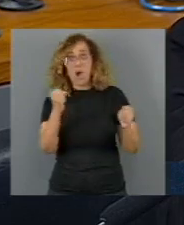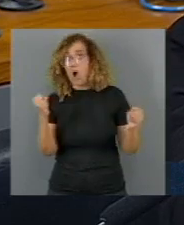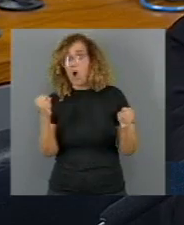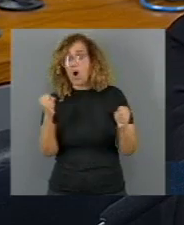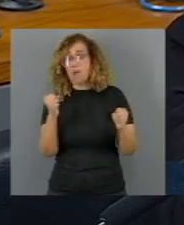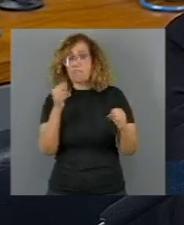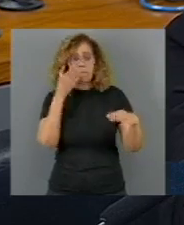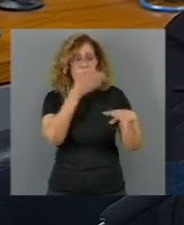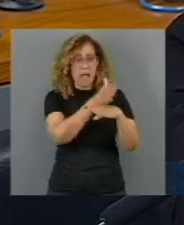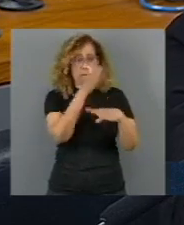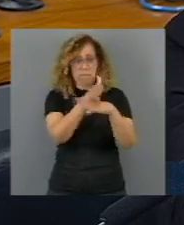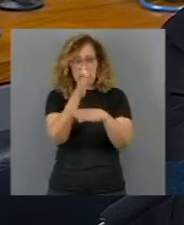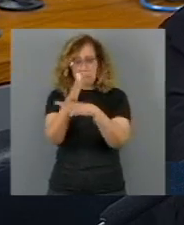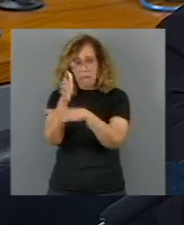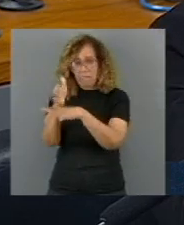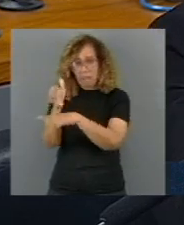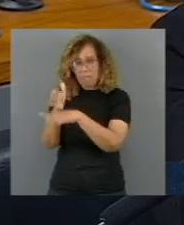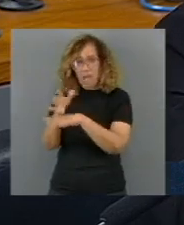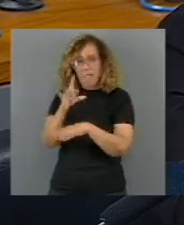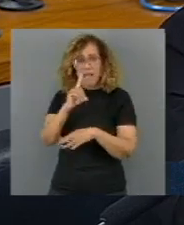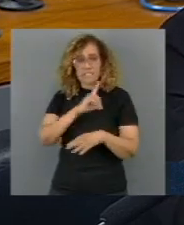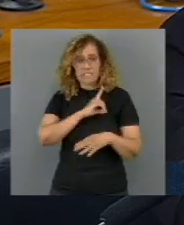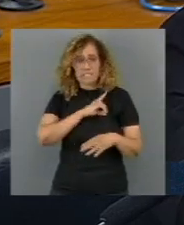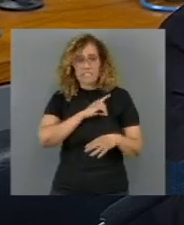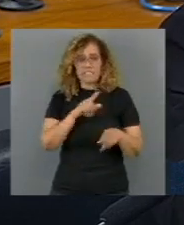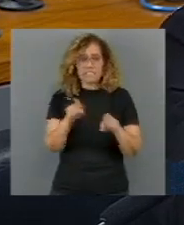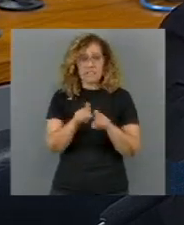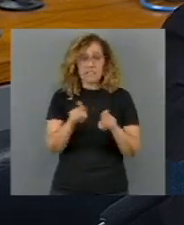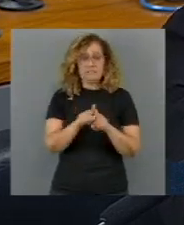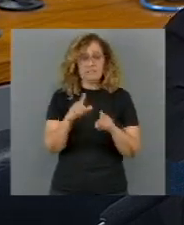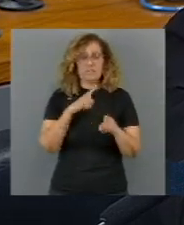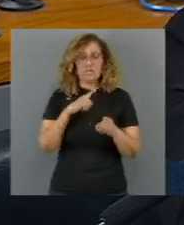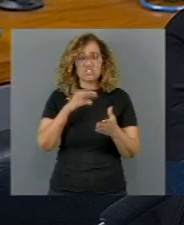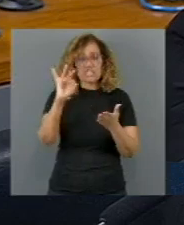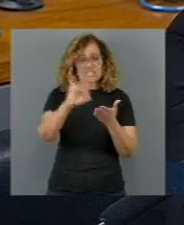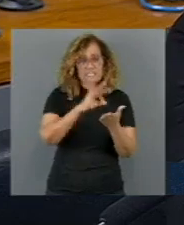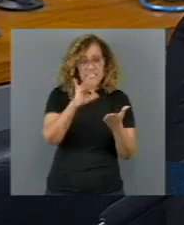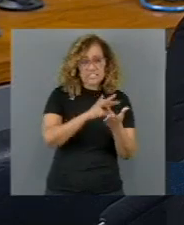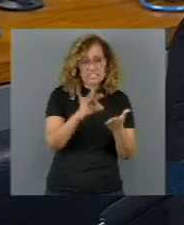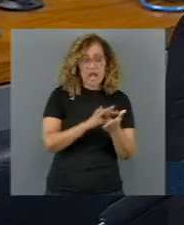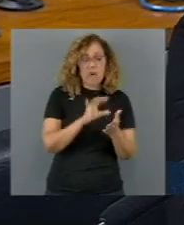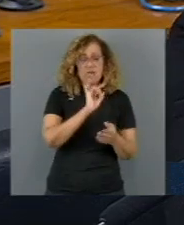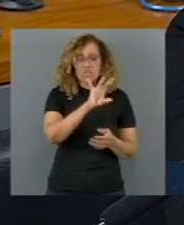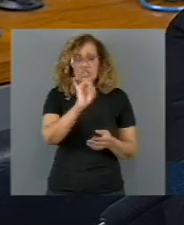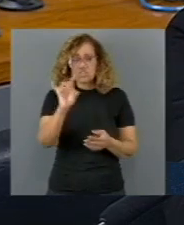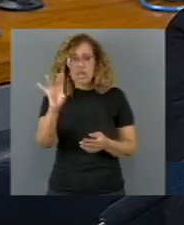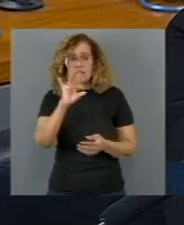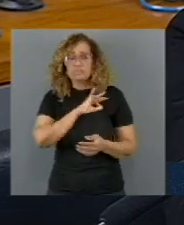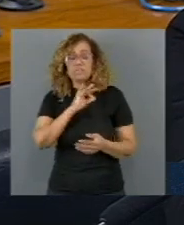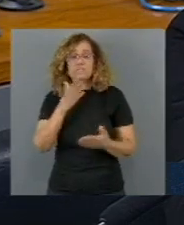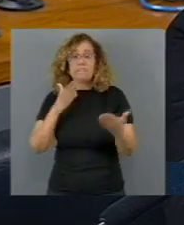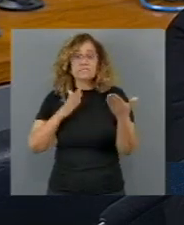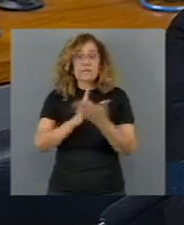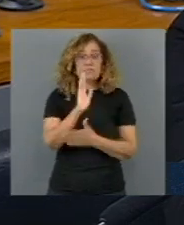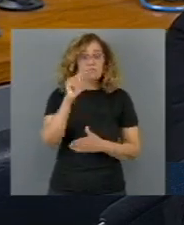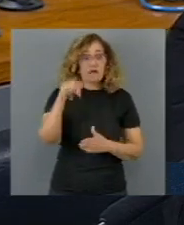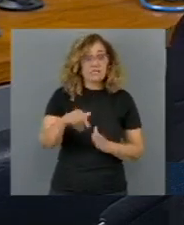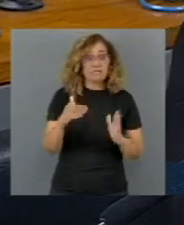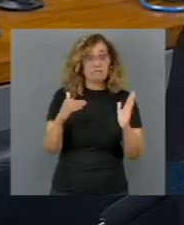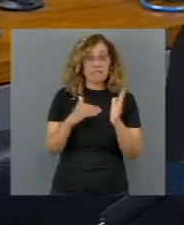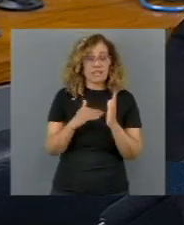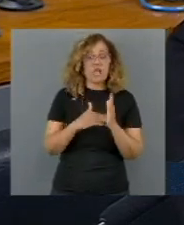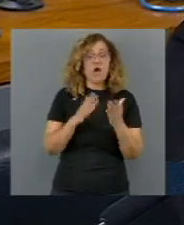dezenas de batalhões e delegacias pegar abaixo-assinado dos nossos policiais para que fosse aprovado aqui nessa casa